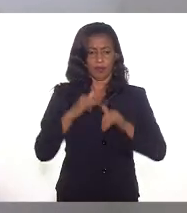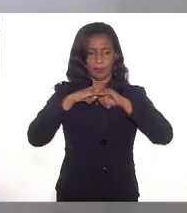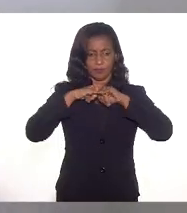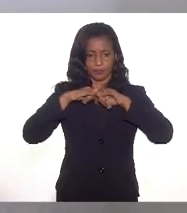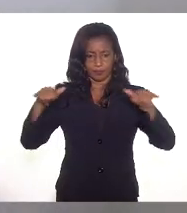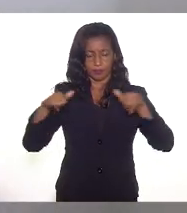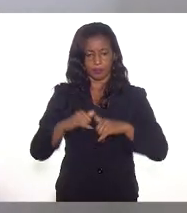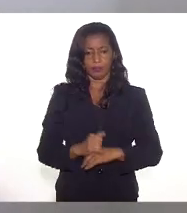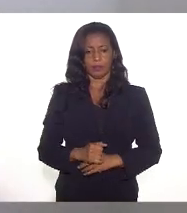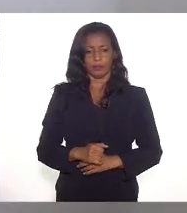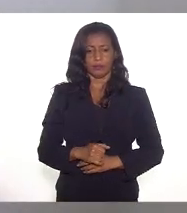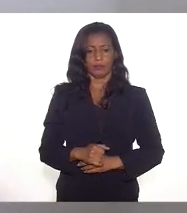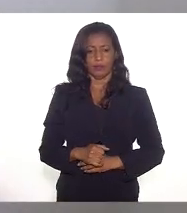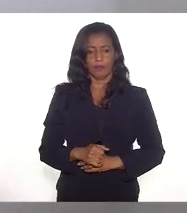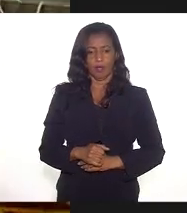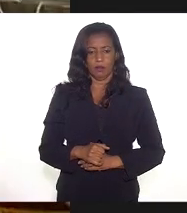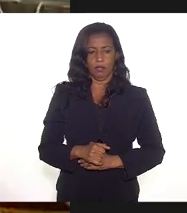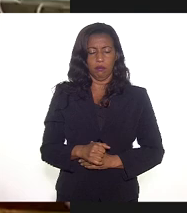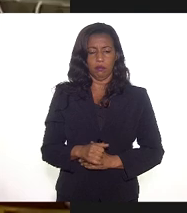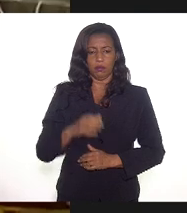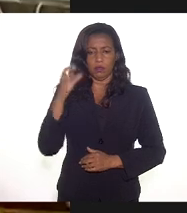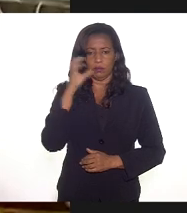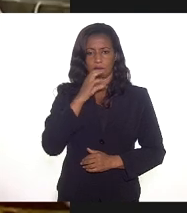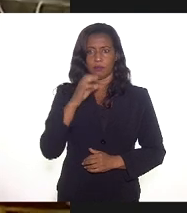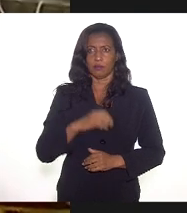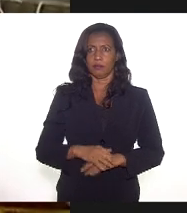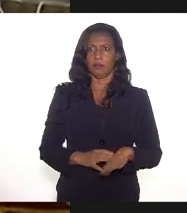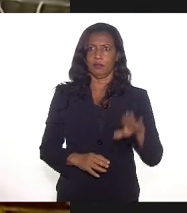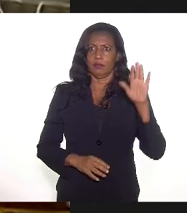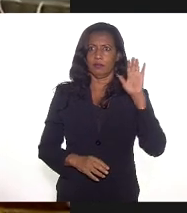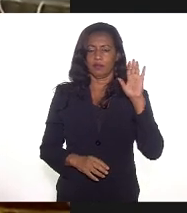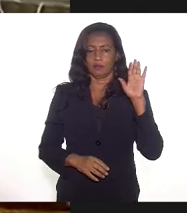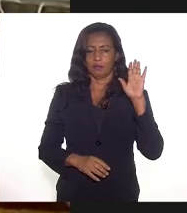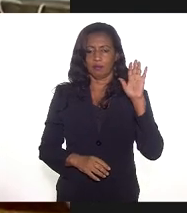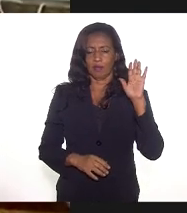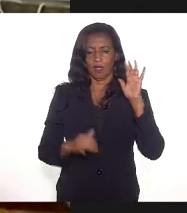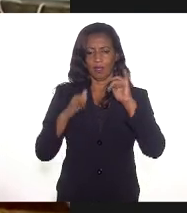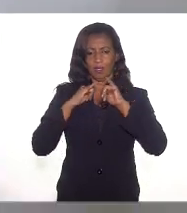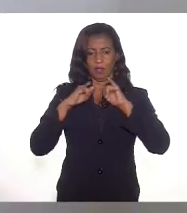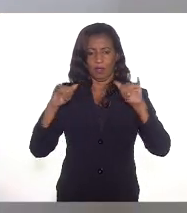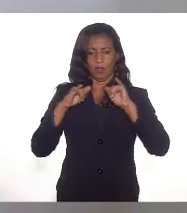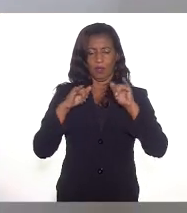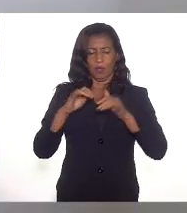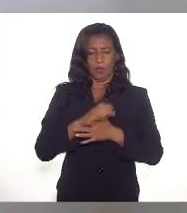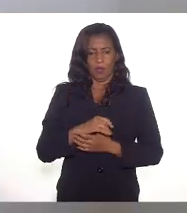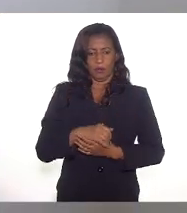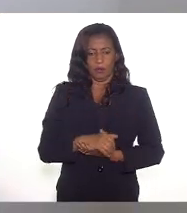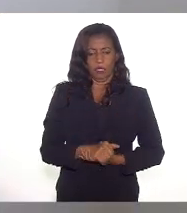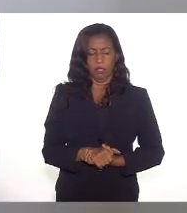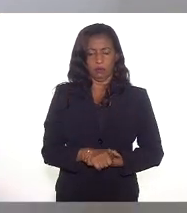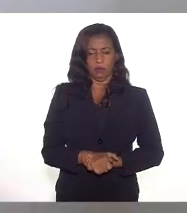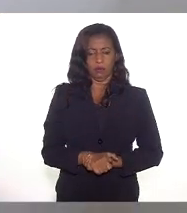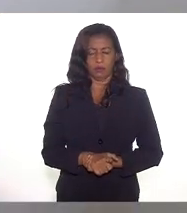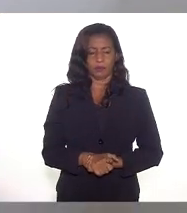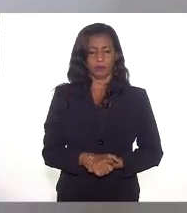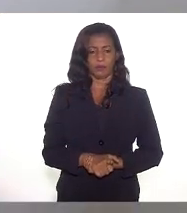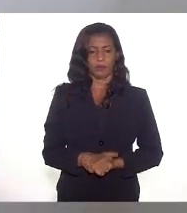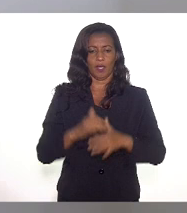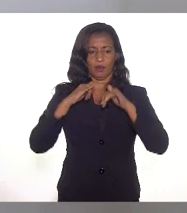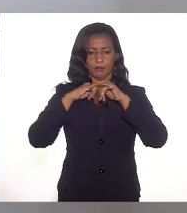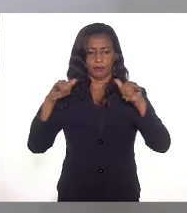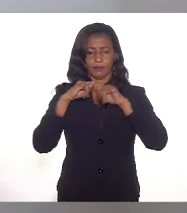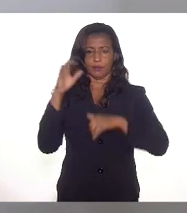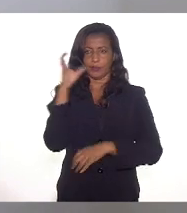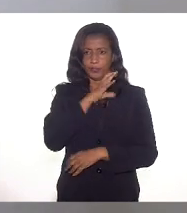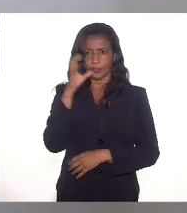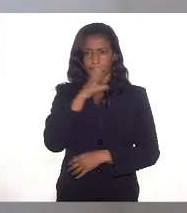Anuncio. Em regime. Obrigada, de... senhor presidente. Gostaria de fazer declaração depois de voto. Obrigada. No final. Anuncio